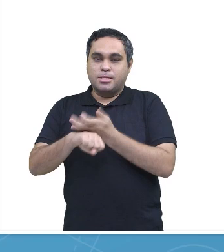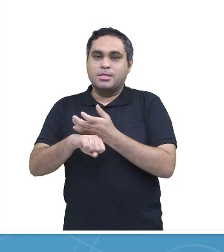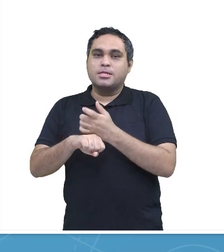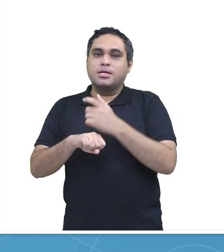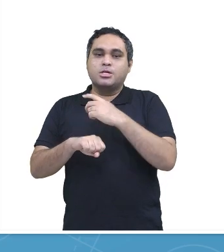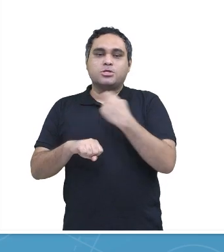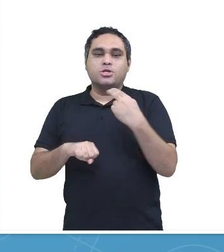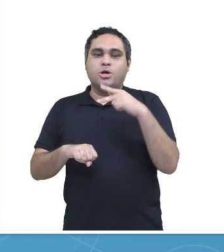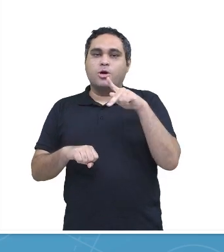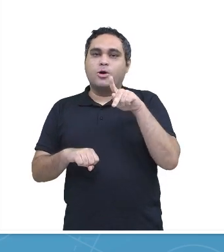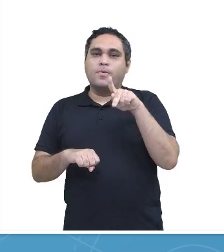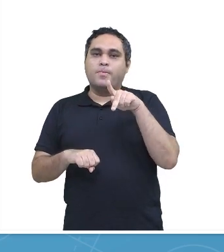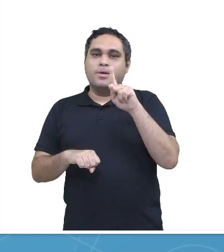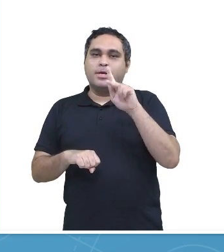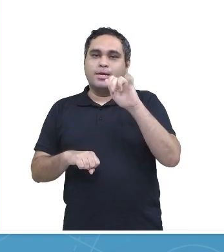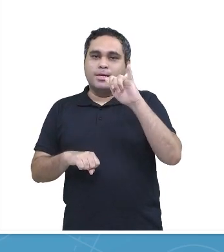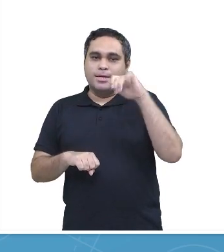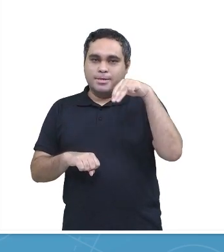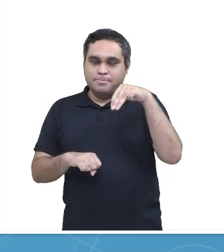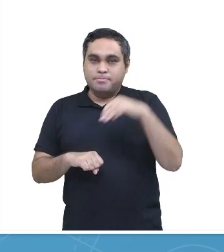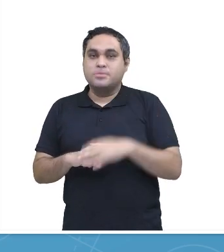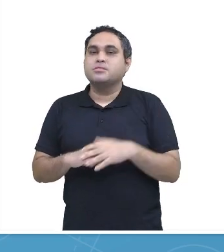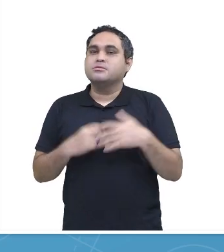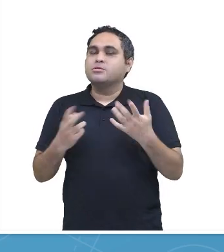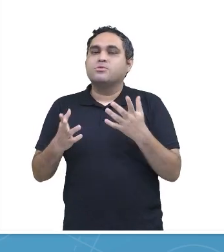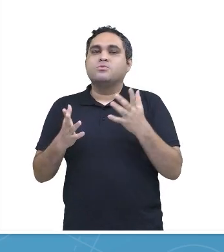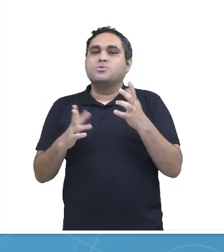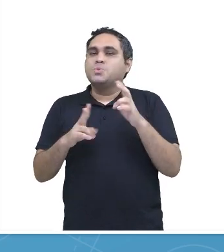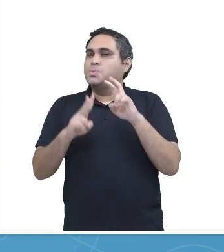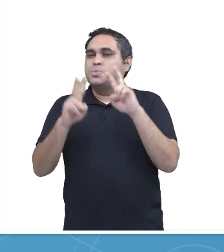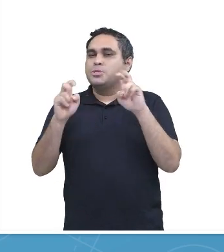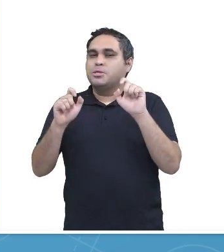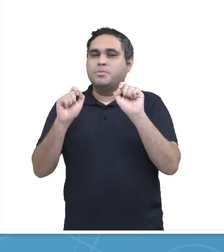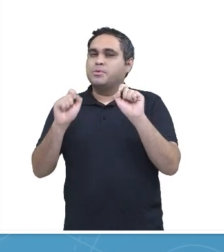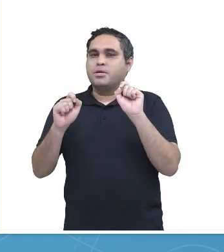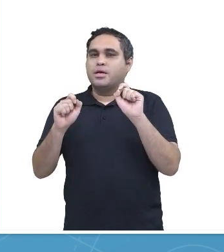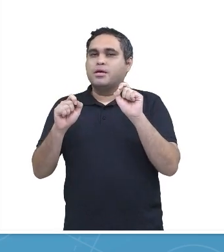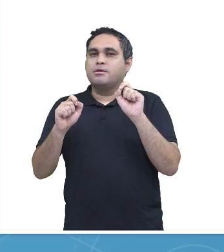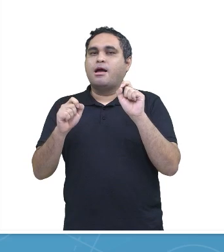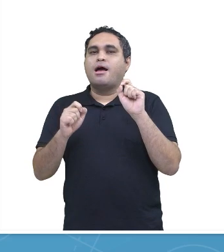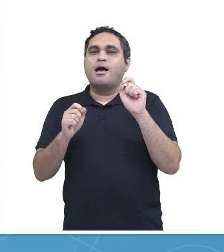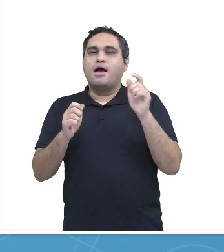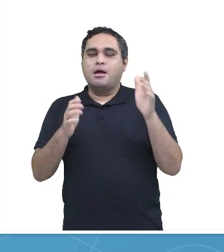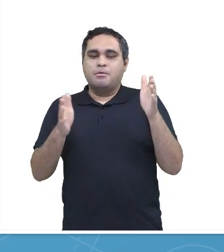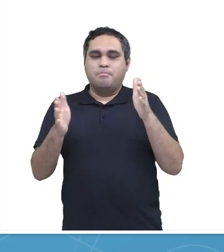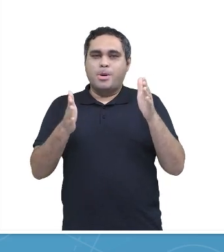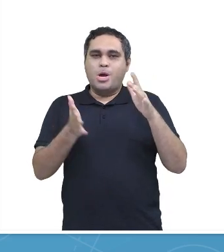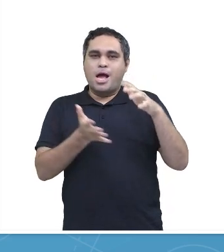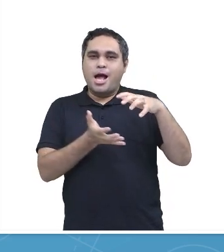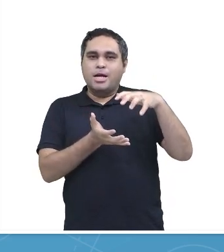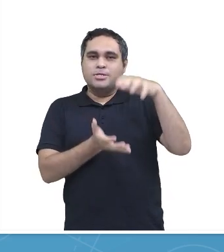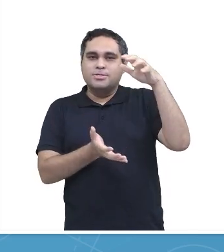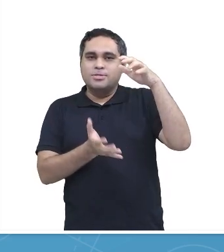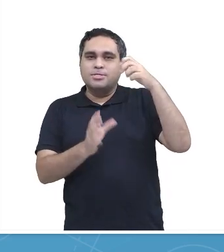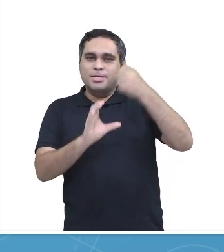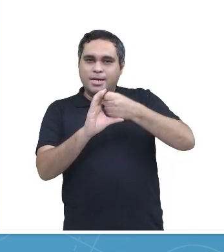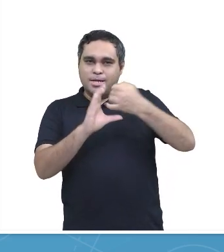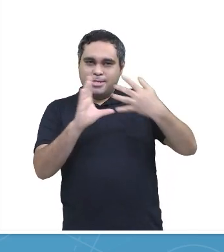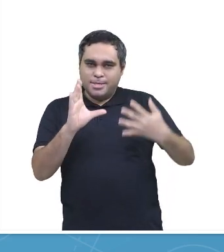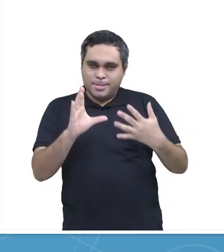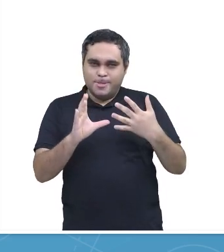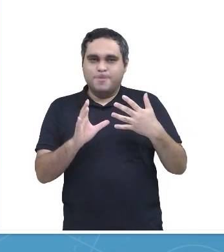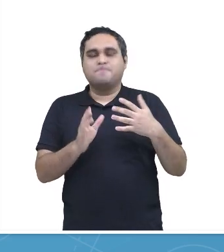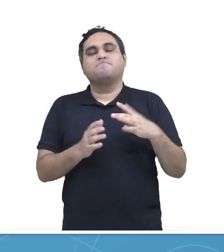falar para vocês sobre um conteúdo muito interessante que é sobre a fase adulta e suas características, ok? Então